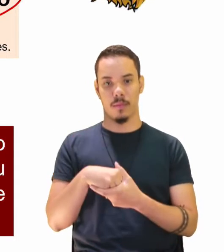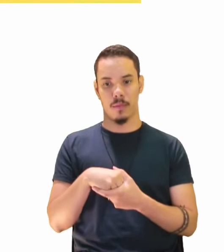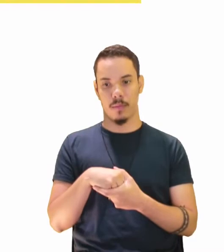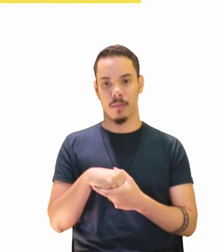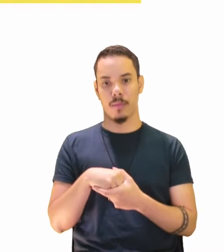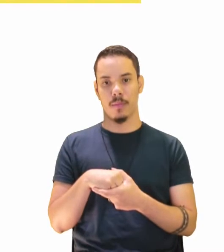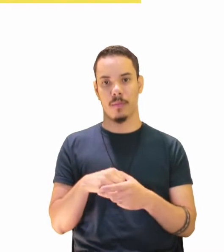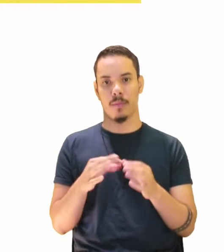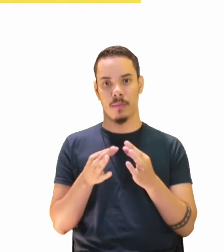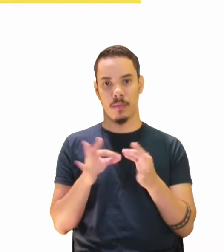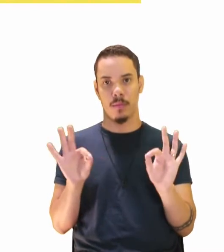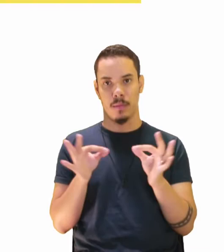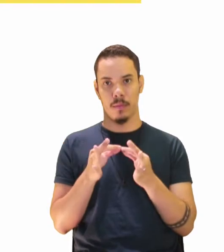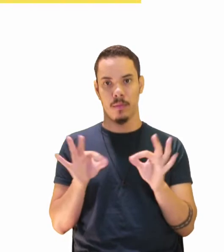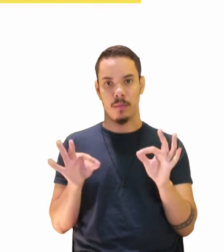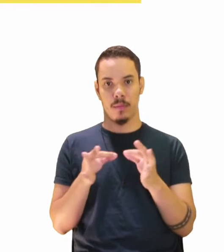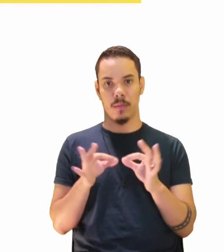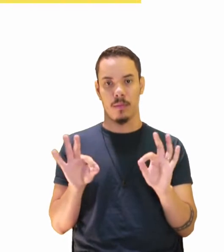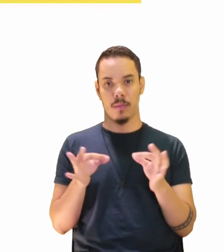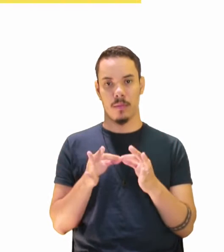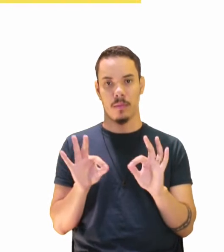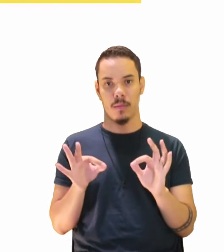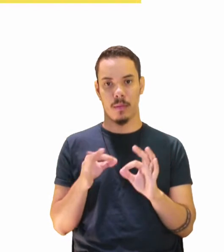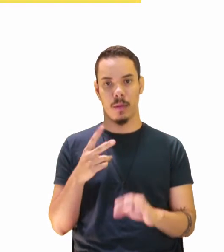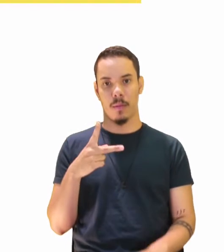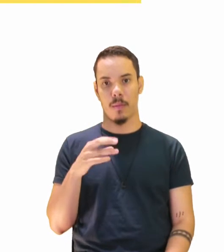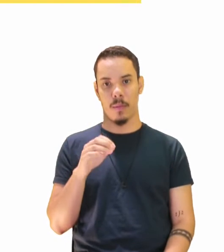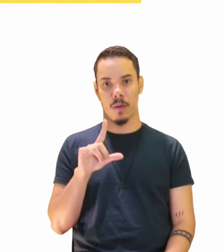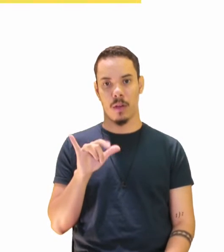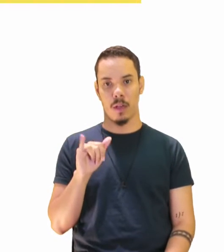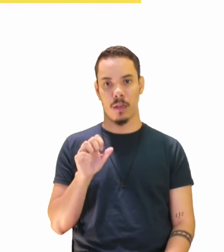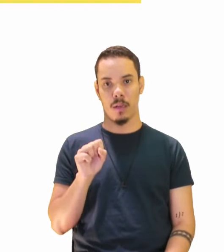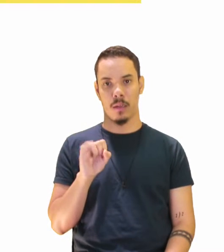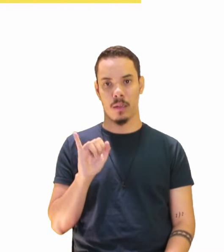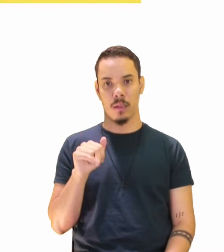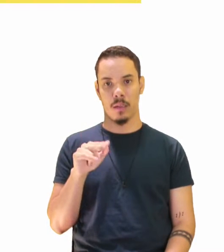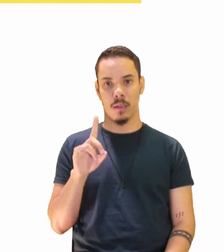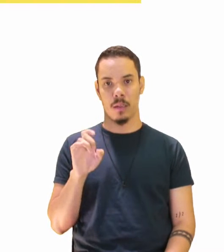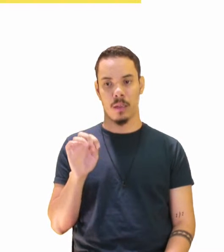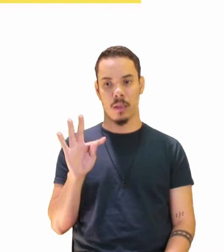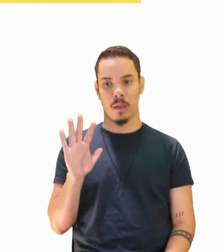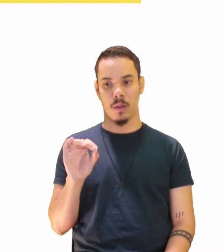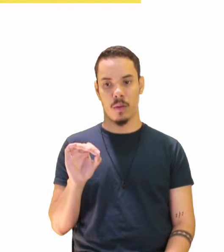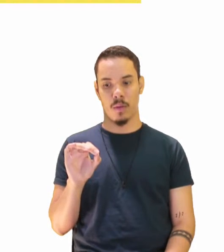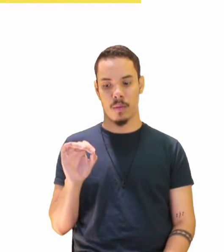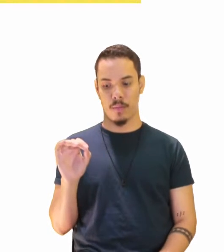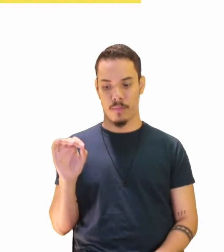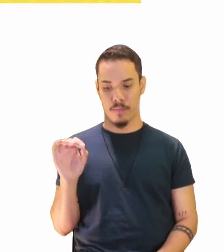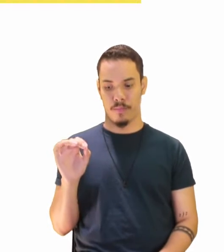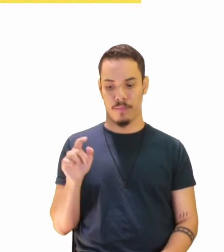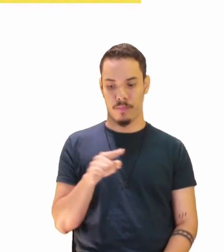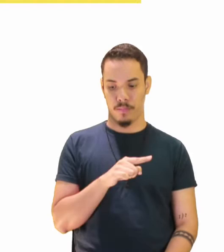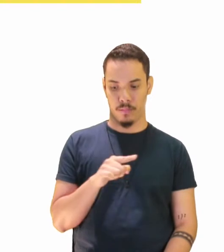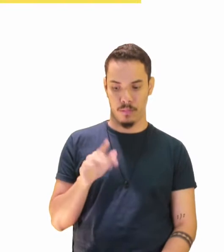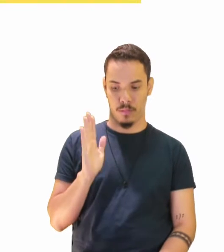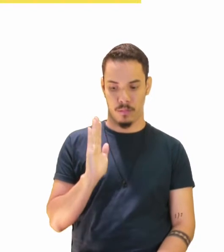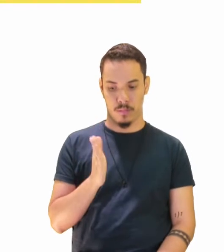de sintaxe, é o polissíndeto. Quando fala poli, você já vai saber que vai